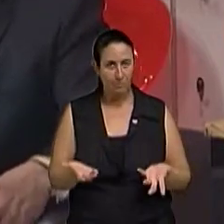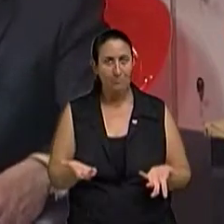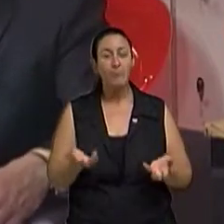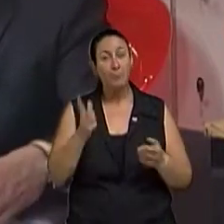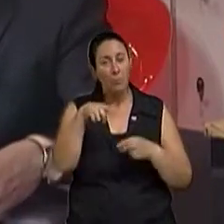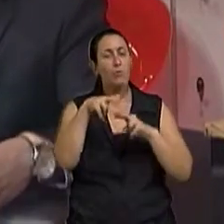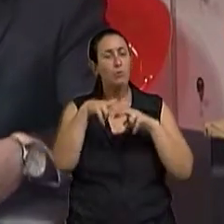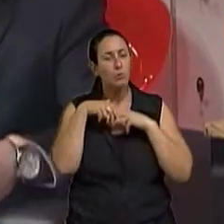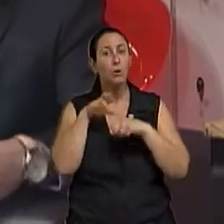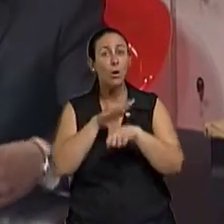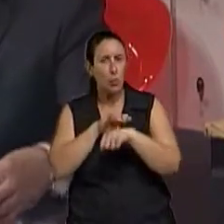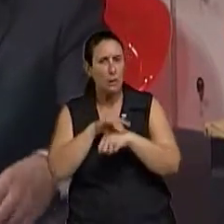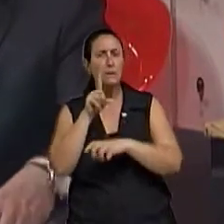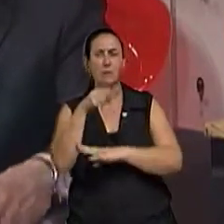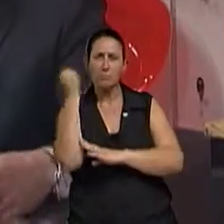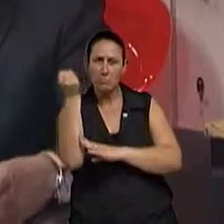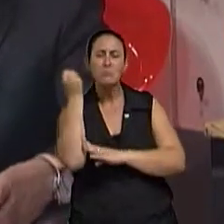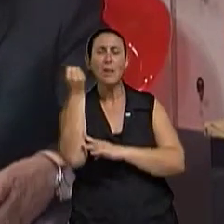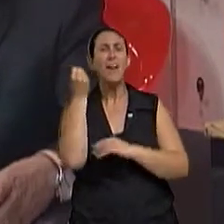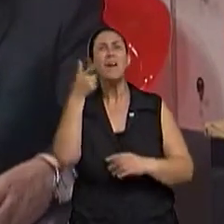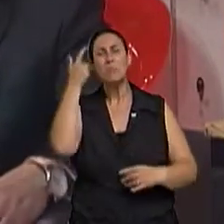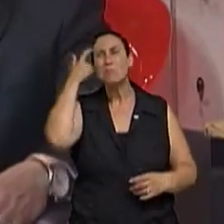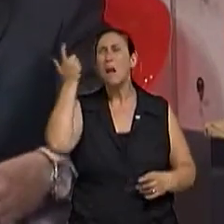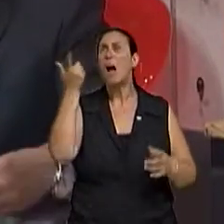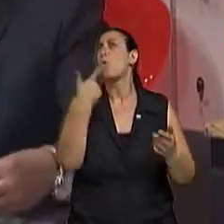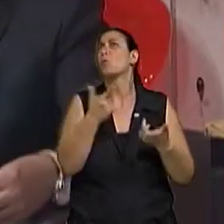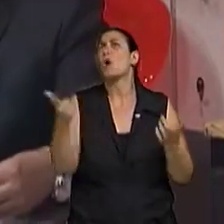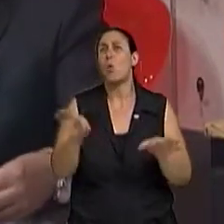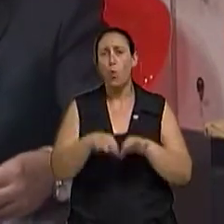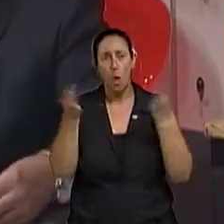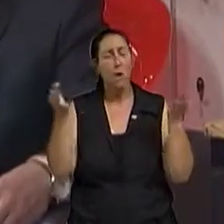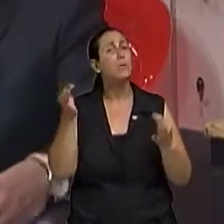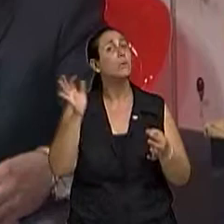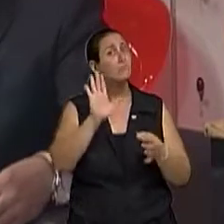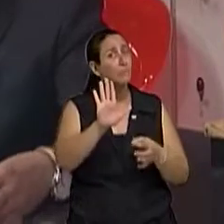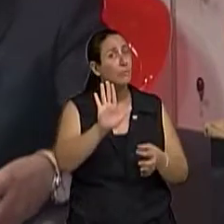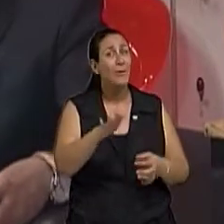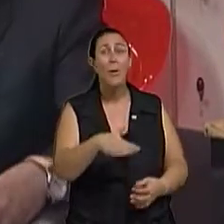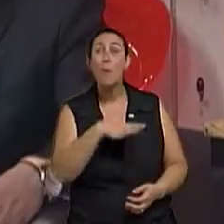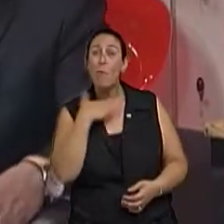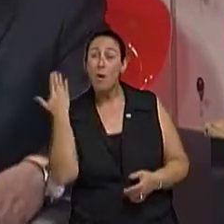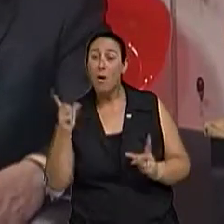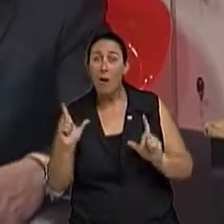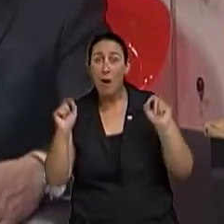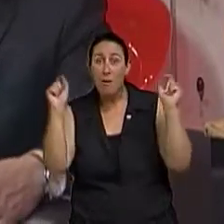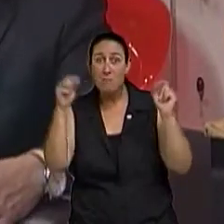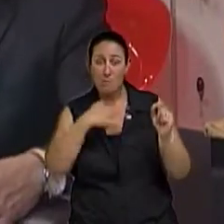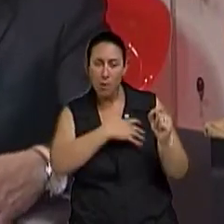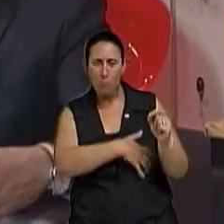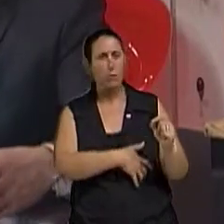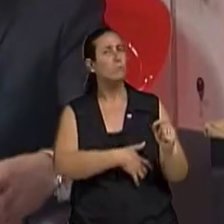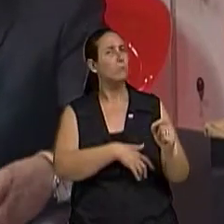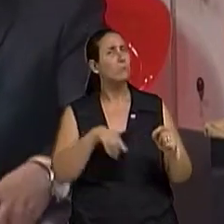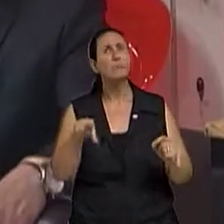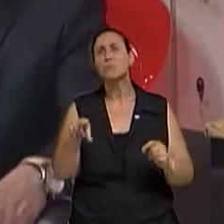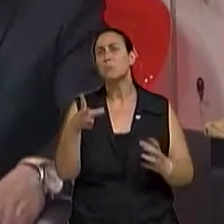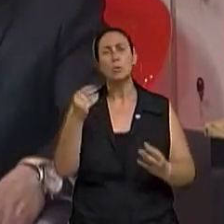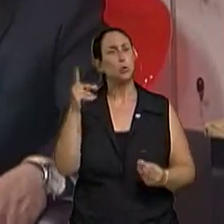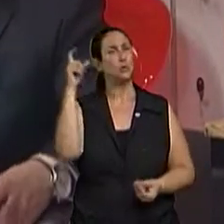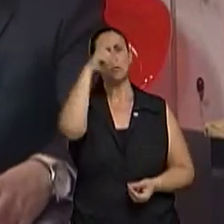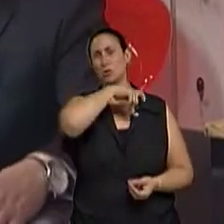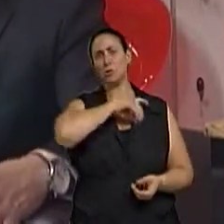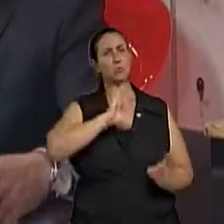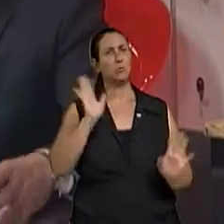coisa mortal, é uma coisa que não tem recuperação, pelo contrário. A mortalidade, morrer de câncer de mama é uma situação muito improvável